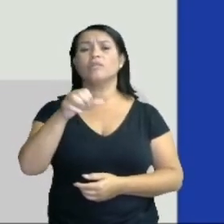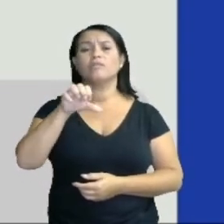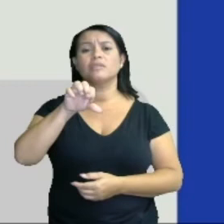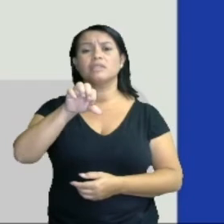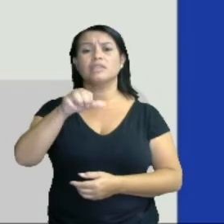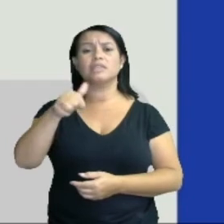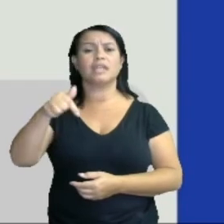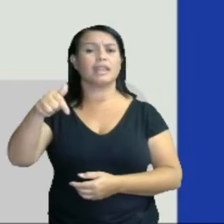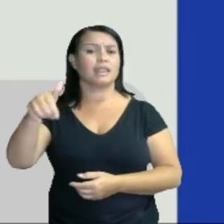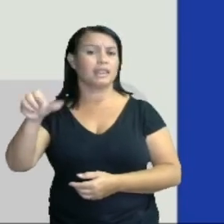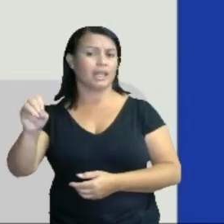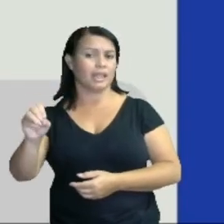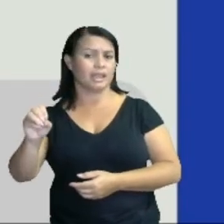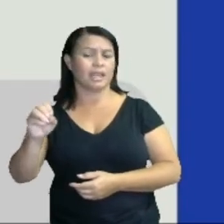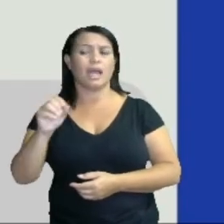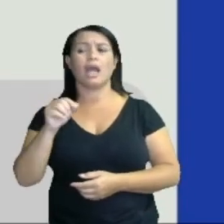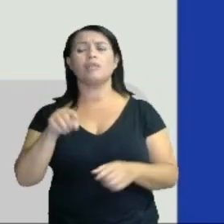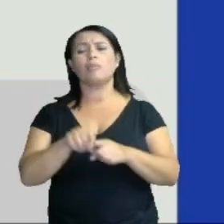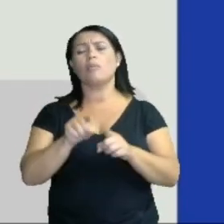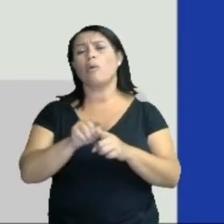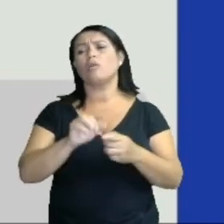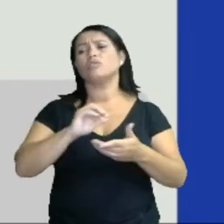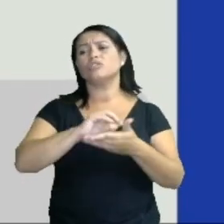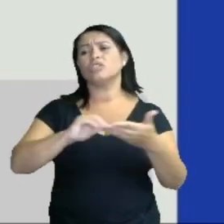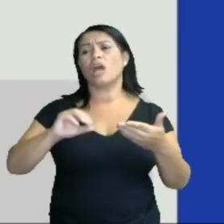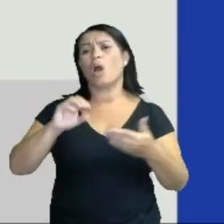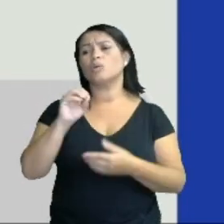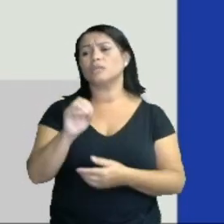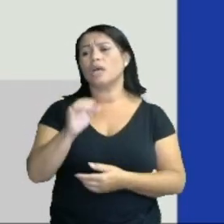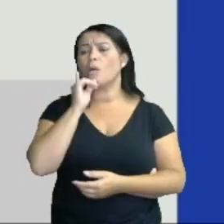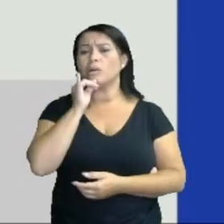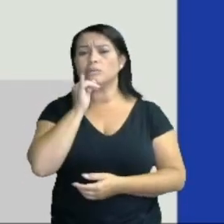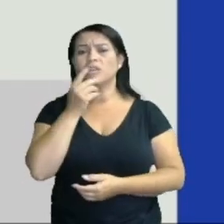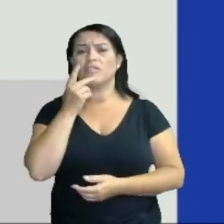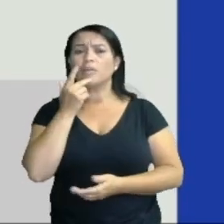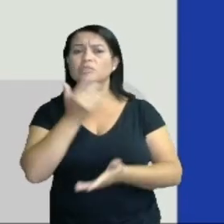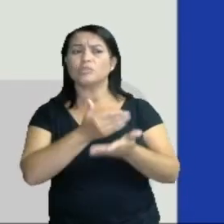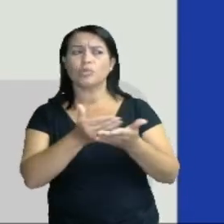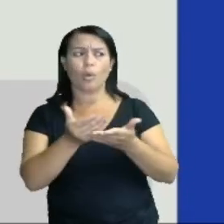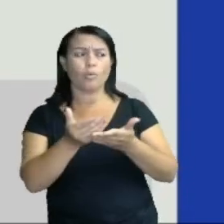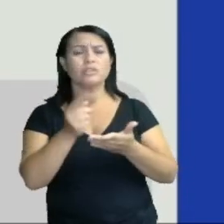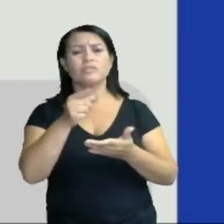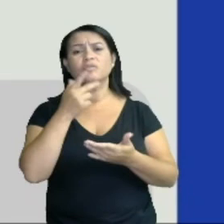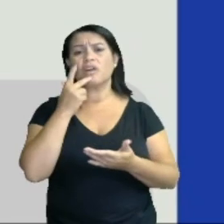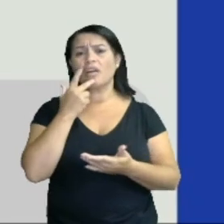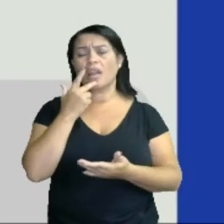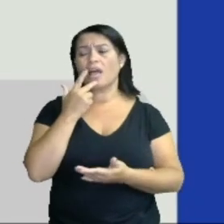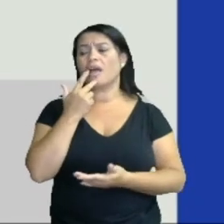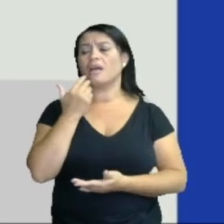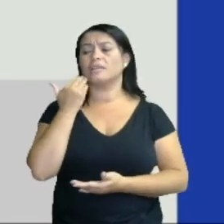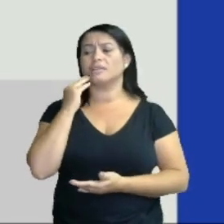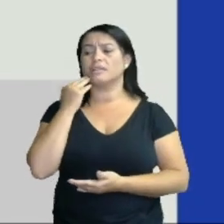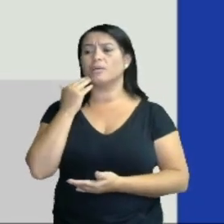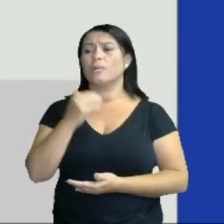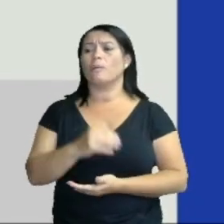0,1970. Eu posso tirar o zero à esquerda. É aquele exemplo que eu disse para vocês no começo, quando vocês forem falar